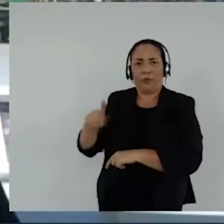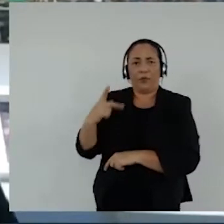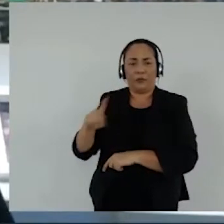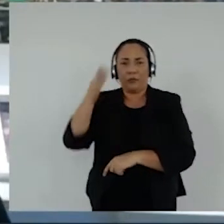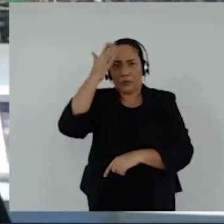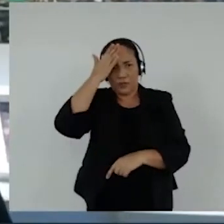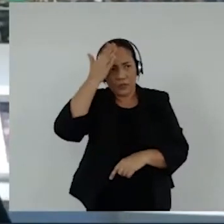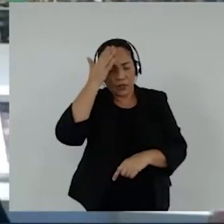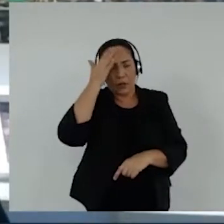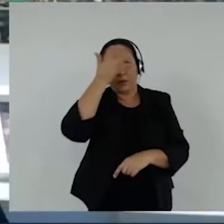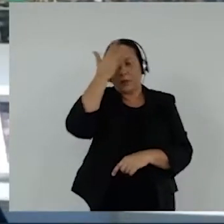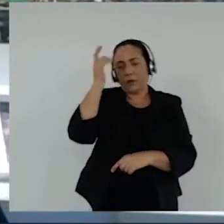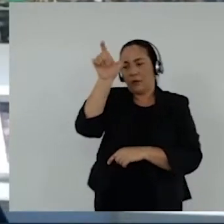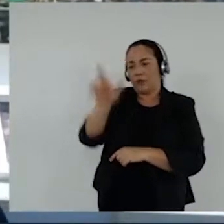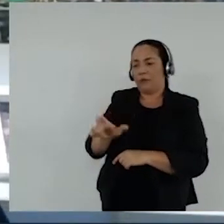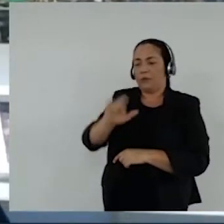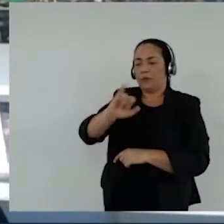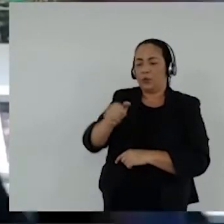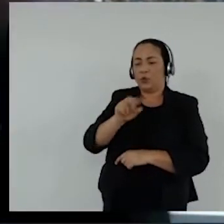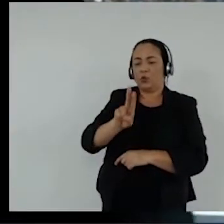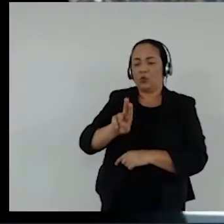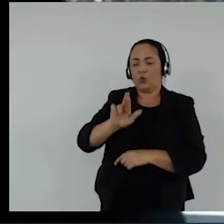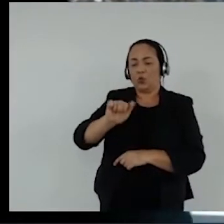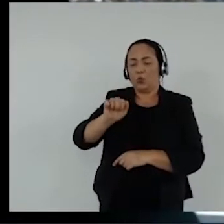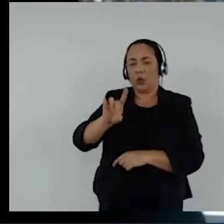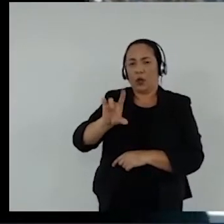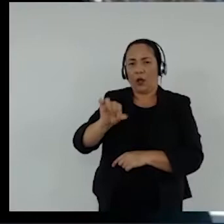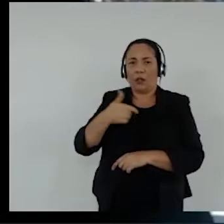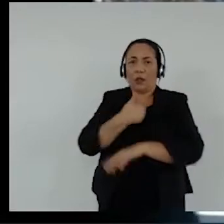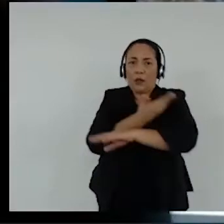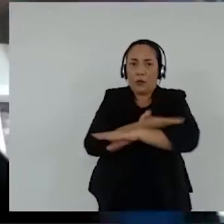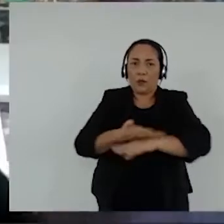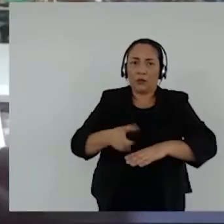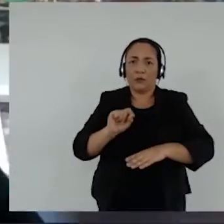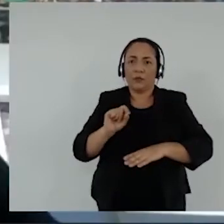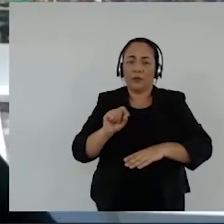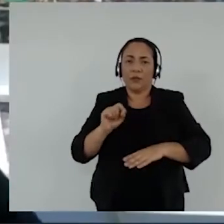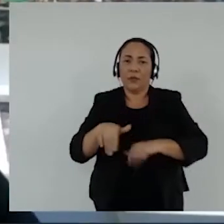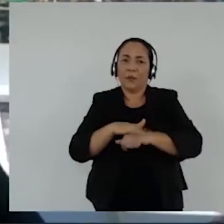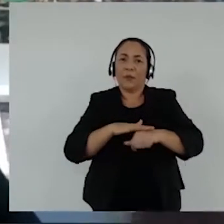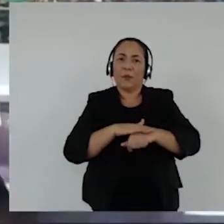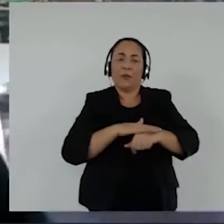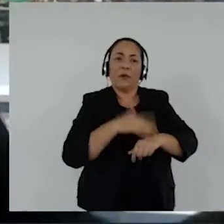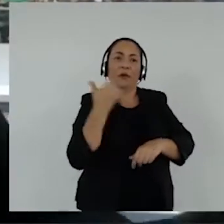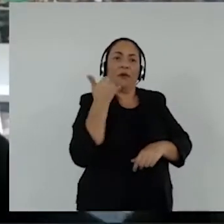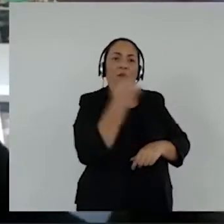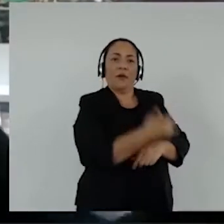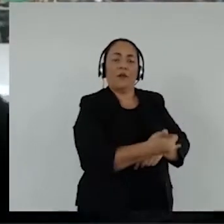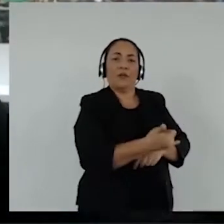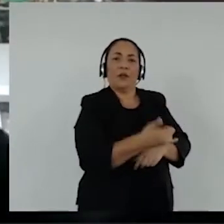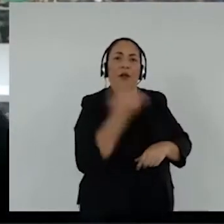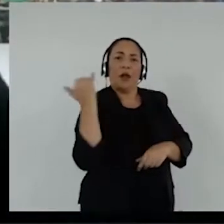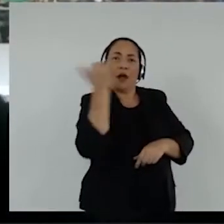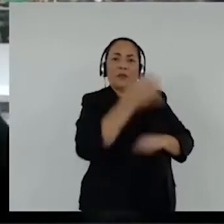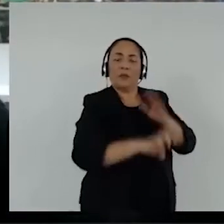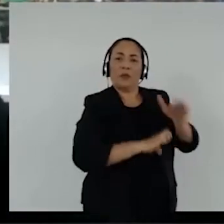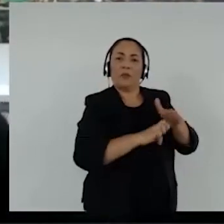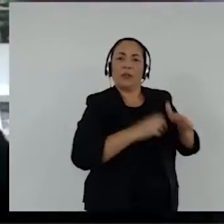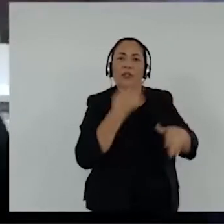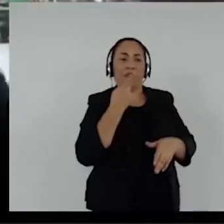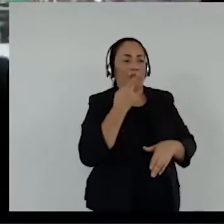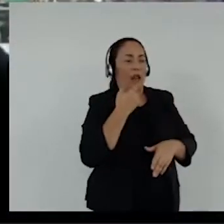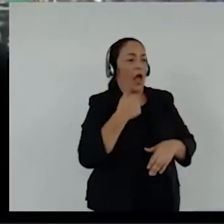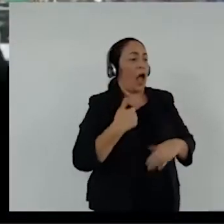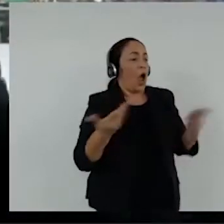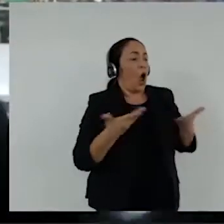jurados têm o costume muito comum de entrar em contato com o empregador. Será que, na hora de entrar nesse contato, ele não vai falar com ele,